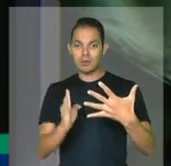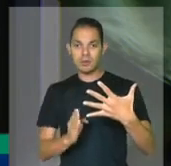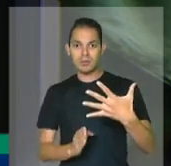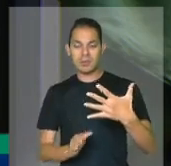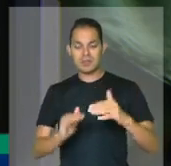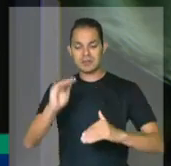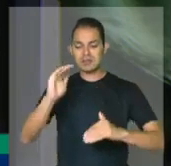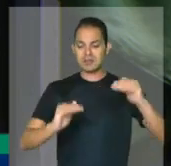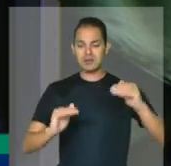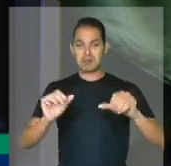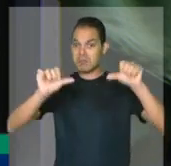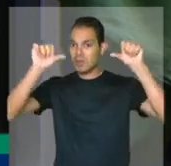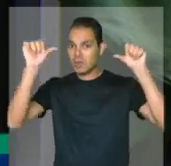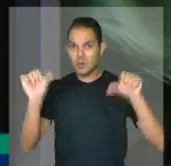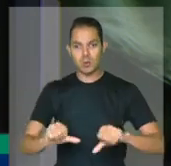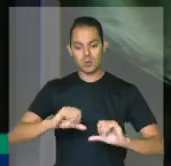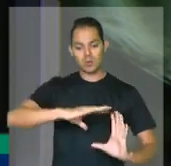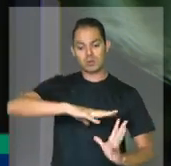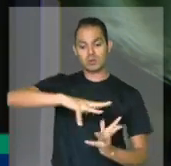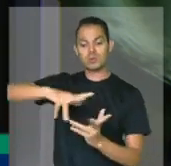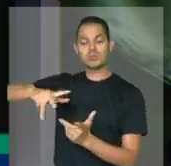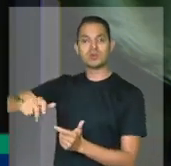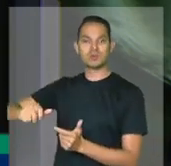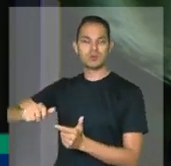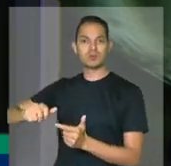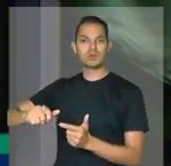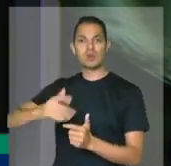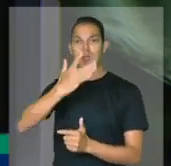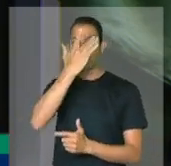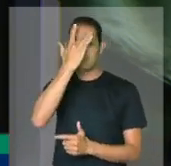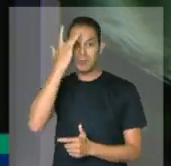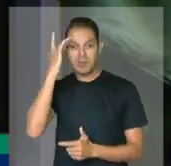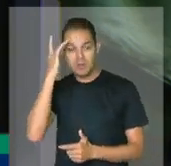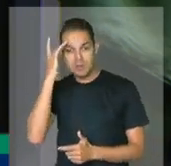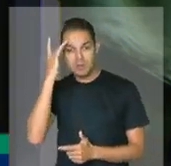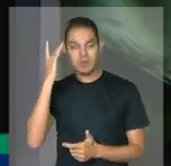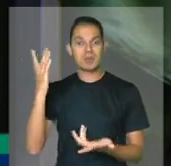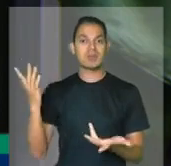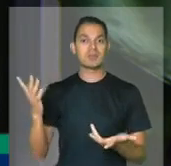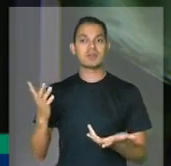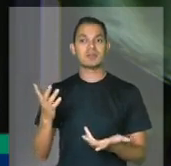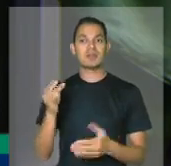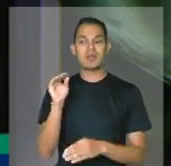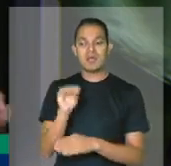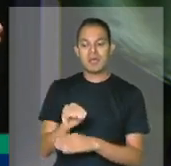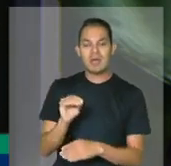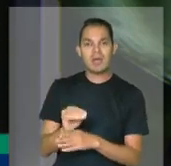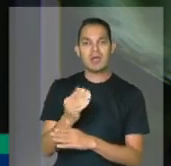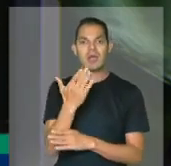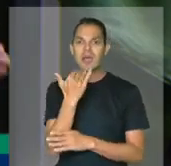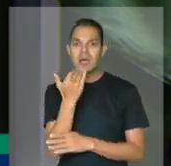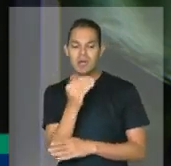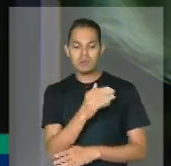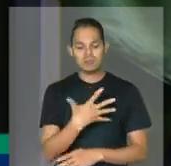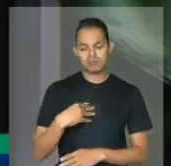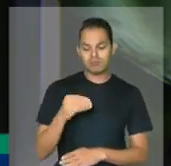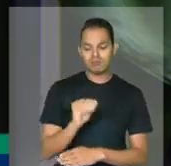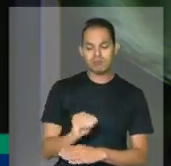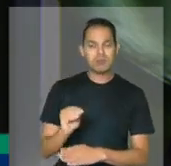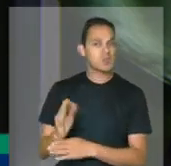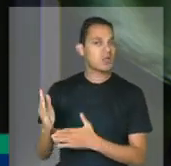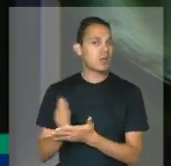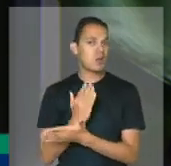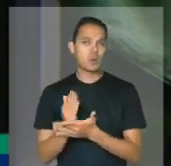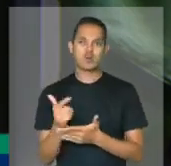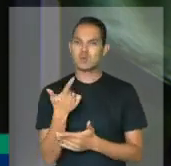mais desiguais do mundo, onde existem pessoas que não têm condições sequer de manter a alimentação dos seus filhos nas suas